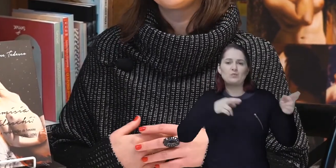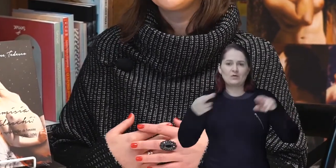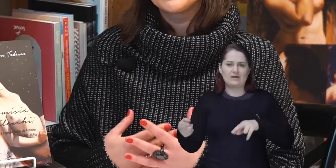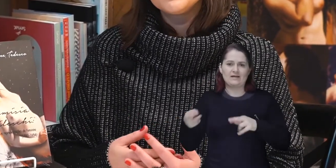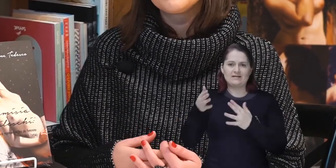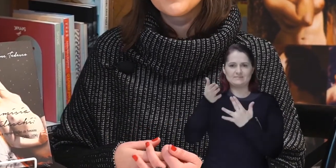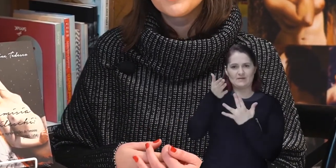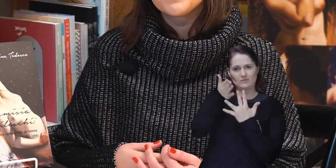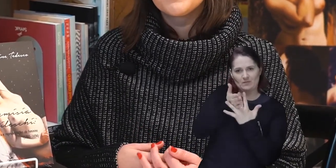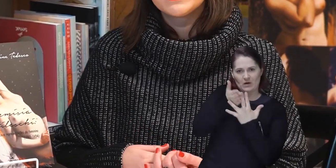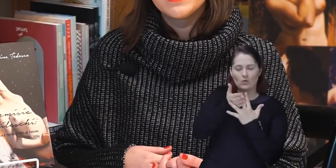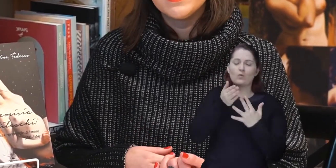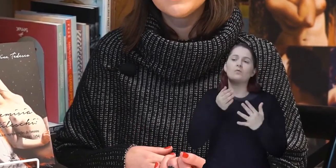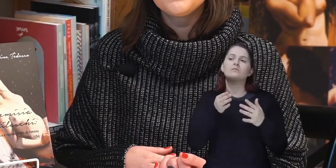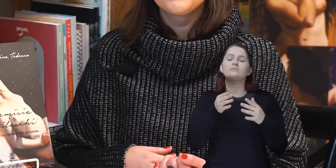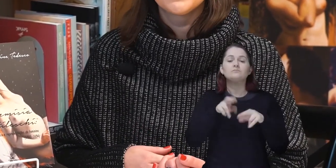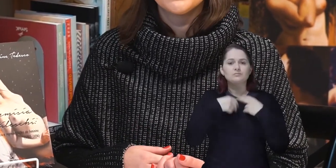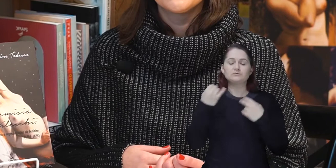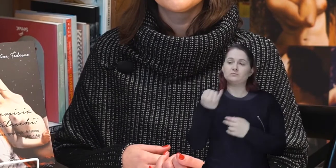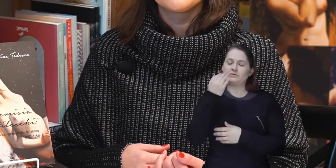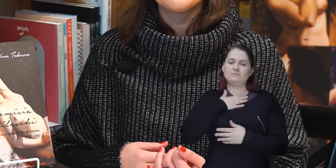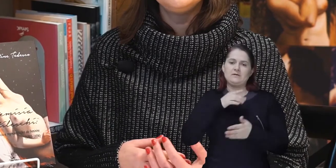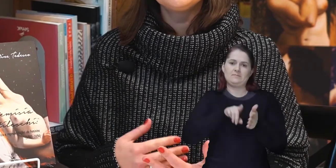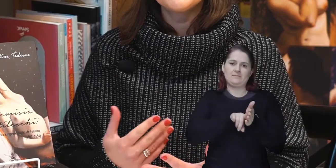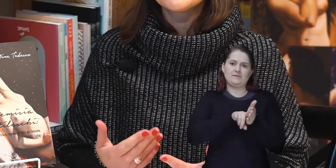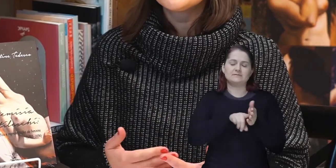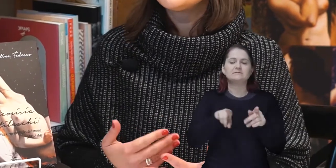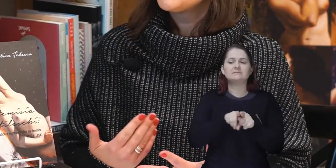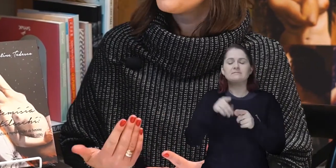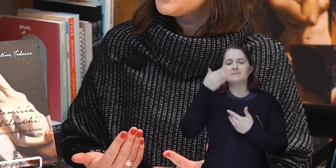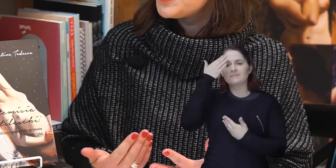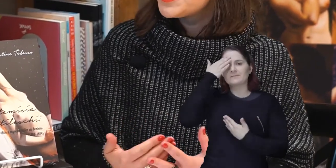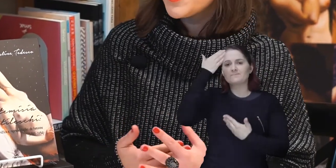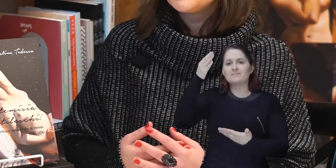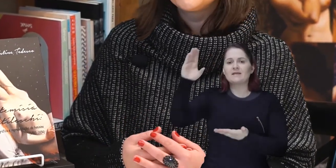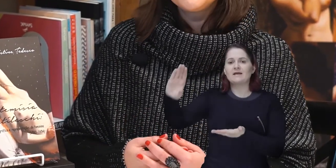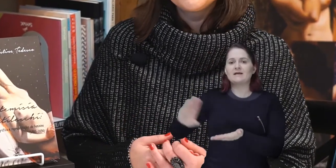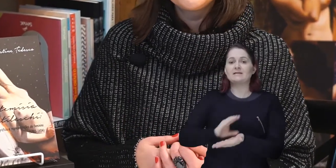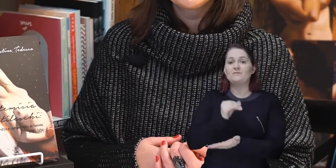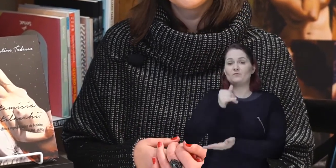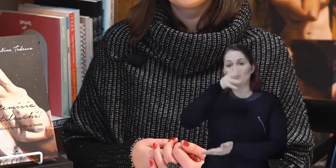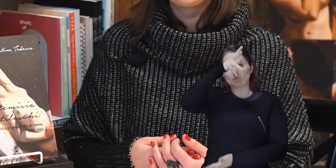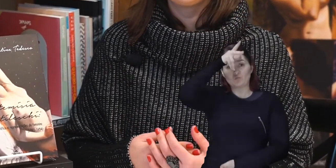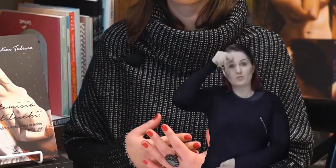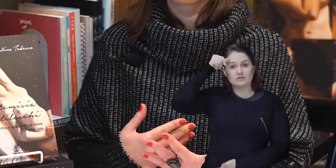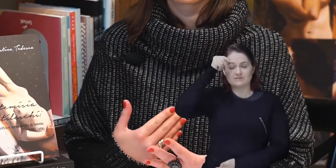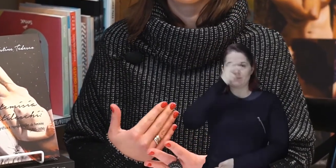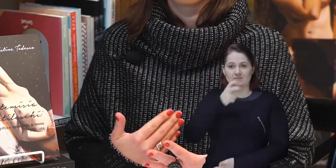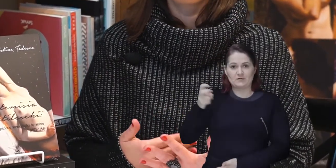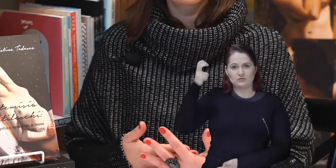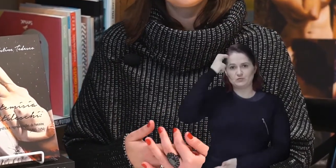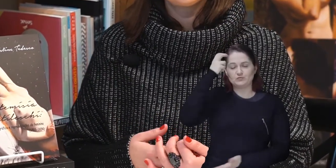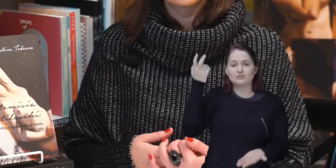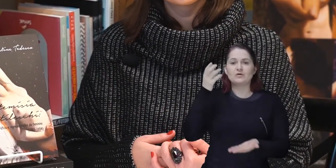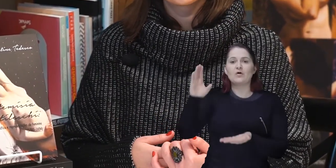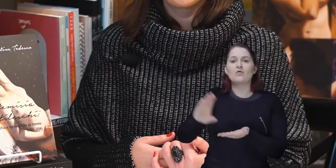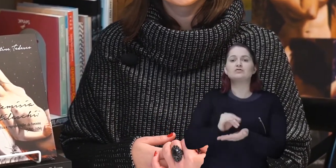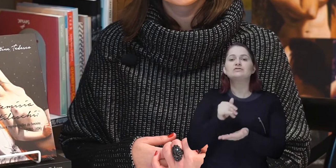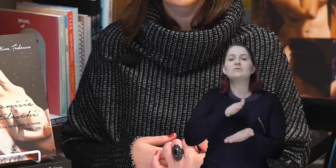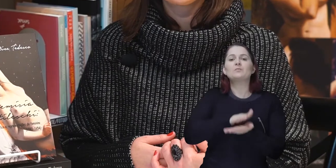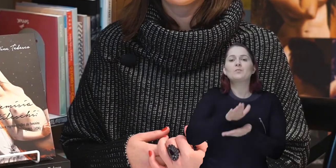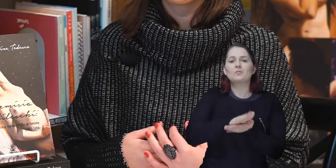então isso foi de grande valor para a pesquisa. E também agradecer ao Fundo Municipal de Cultura, que hoje financia